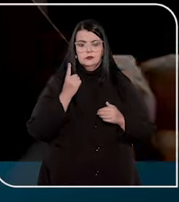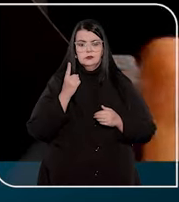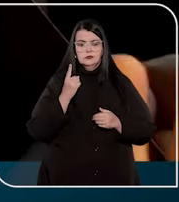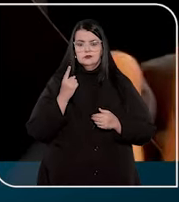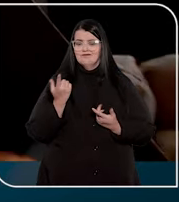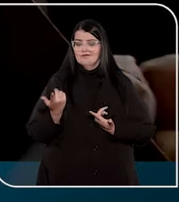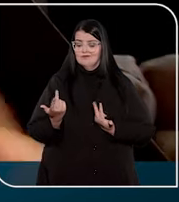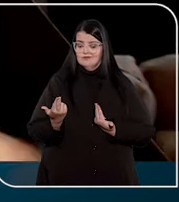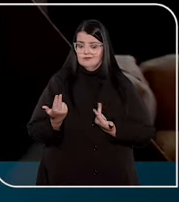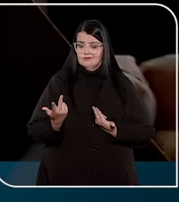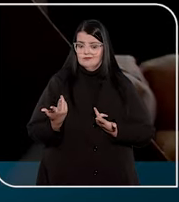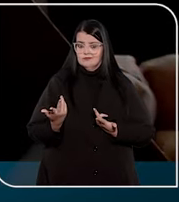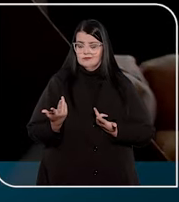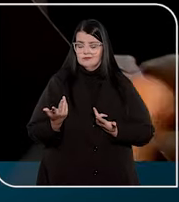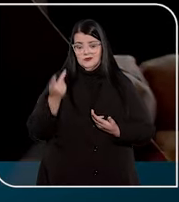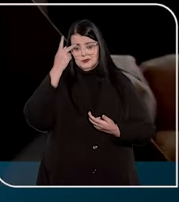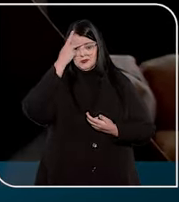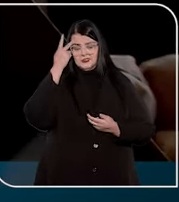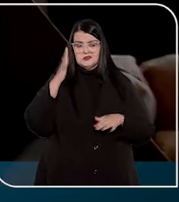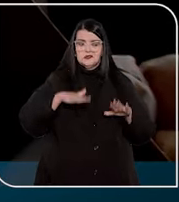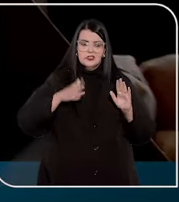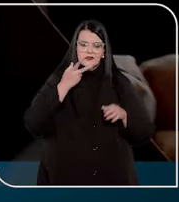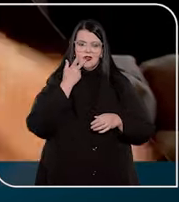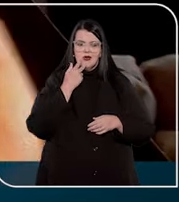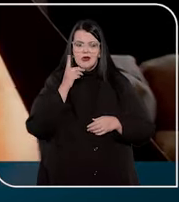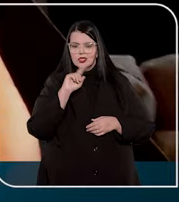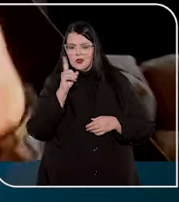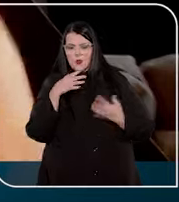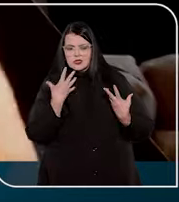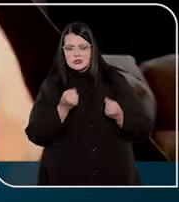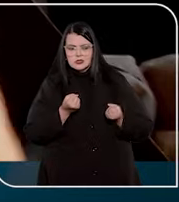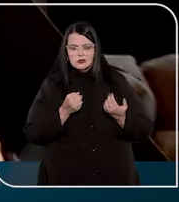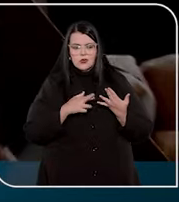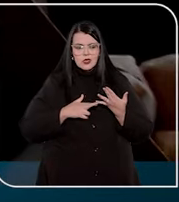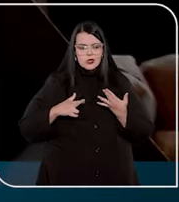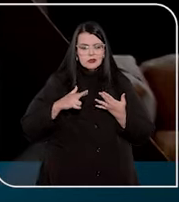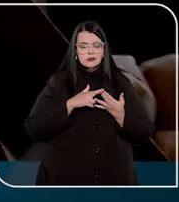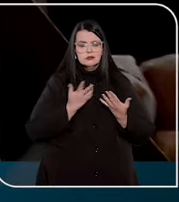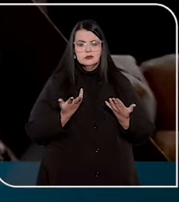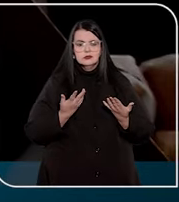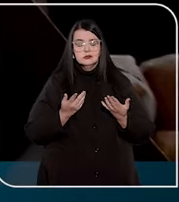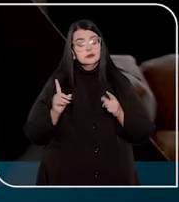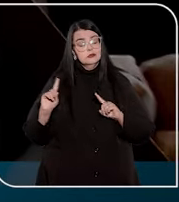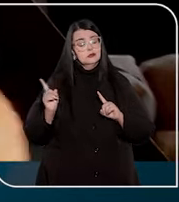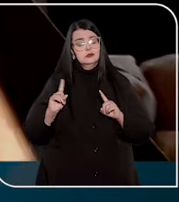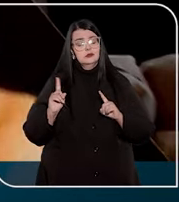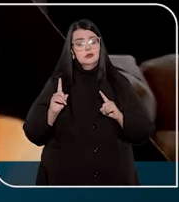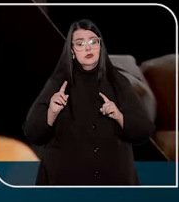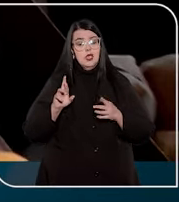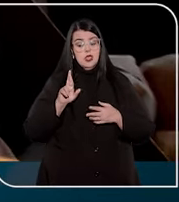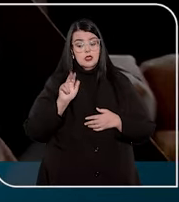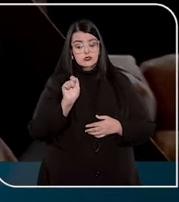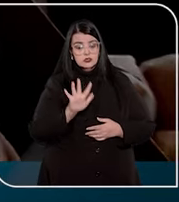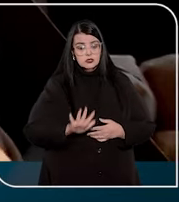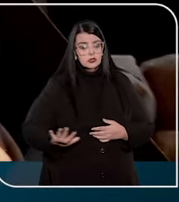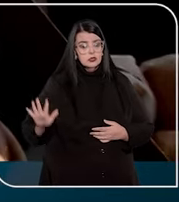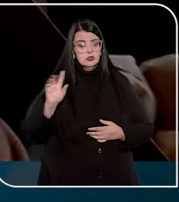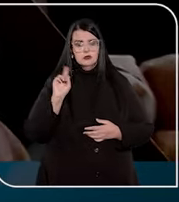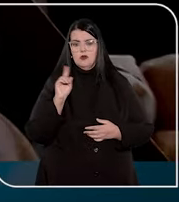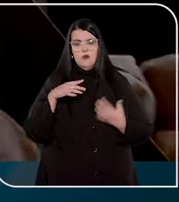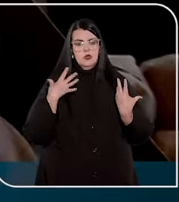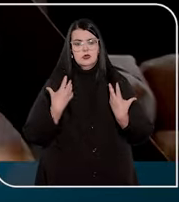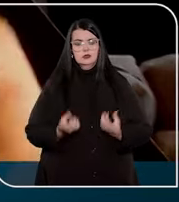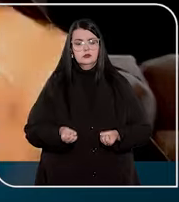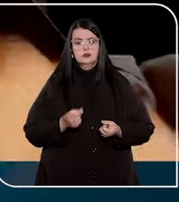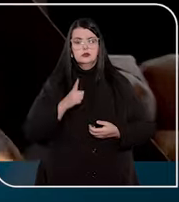tudo a mesma coisa. Aí a pessoa às vezes fala assim: ah, inadmitiu meu recurso. Pera lá, aplicou tema de repercussão geral? Então não deve ter inadmitido,